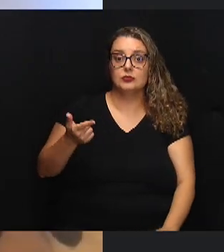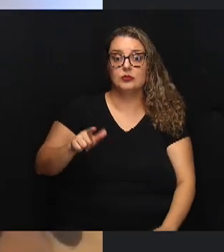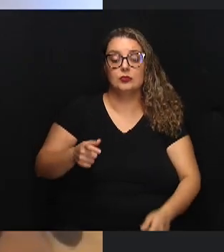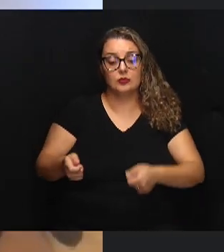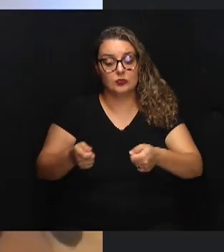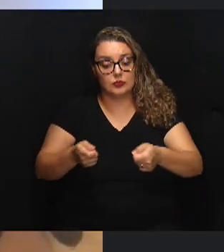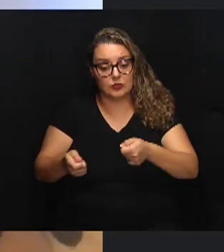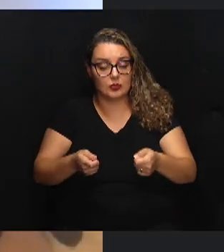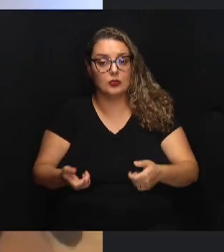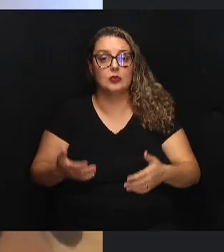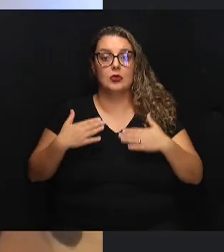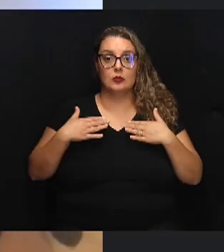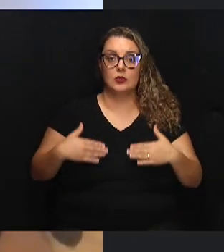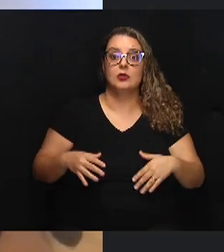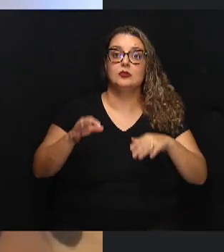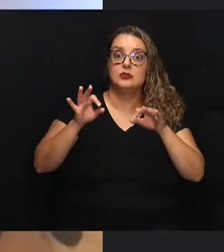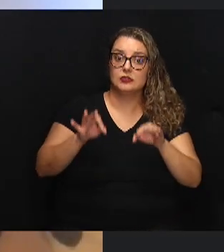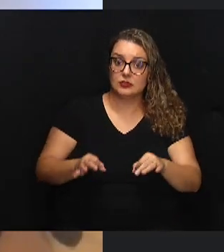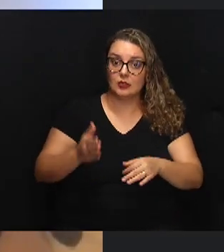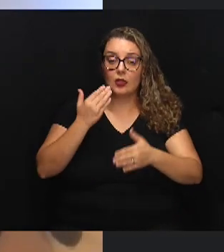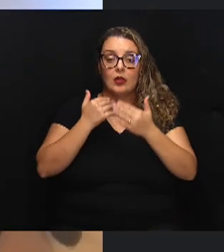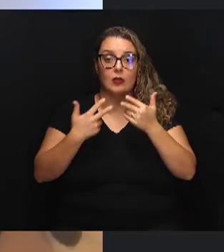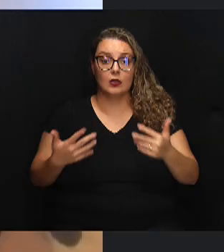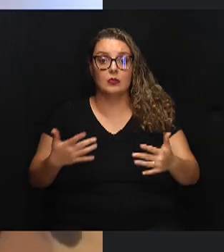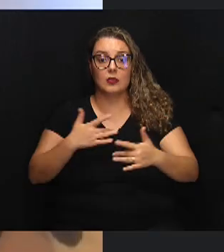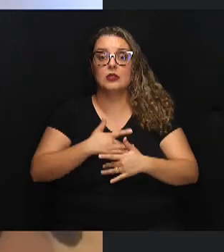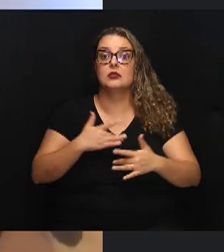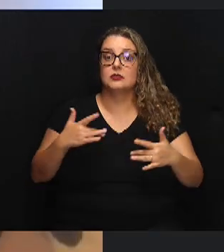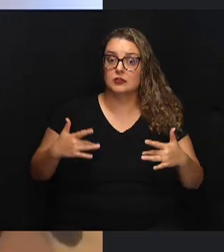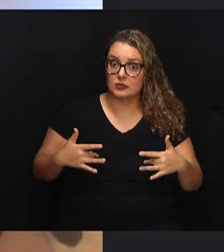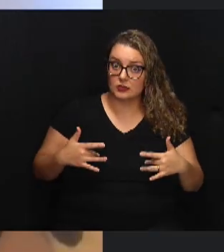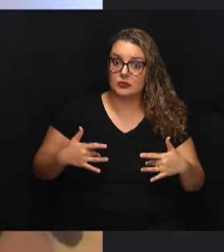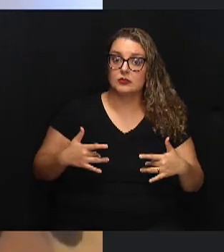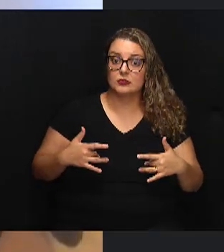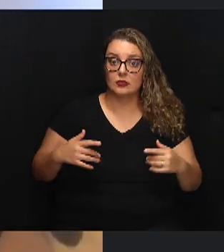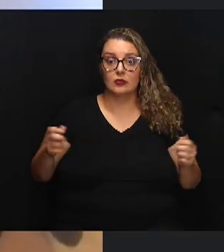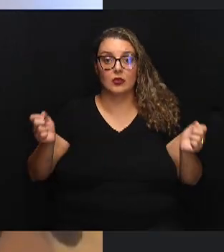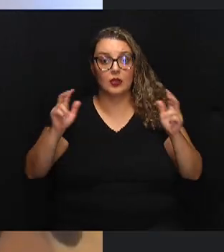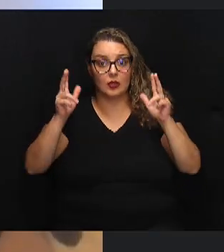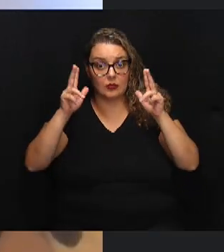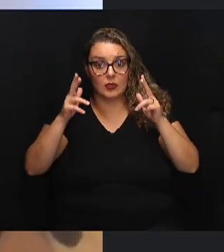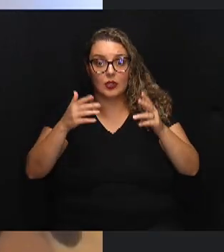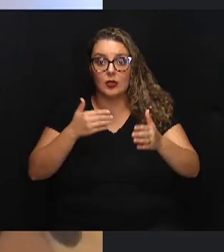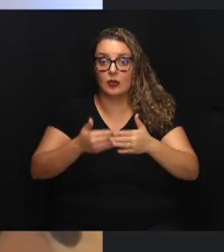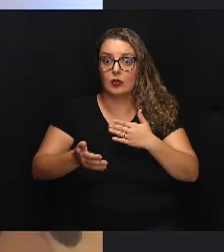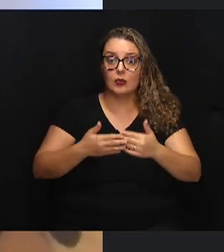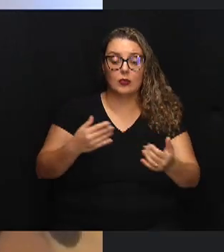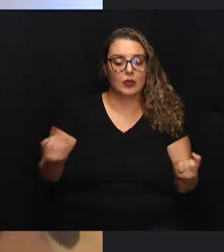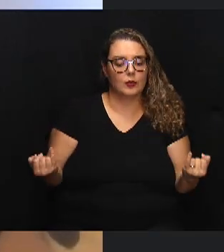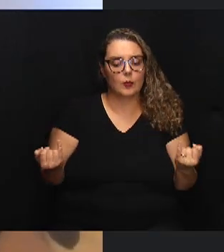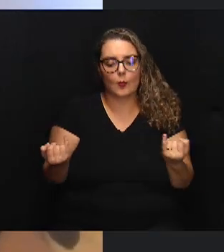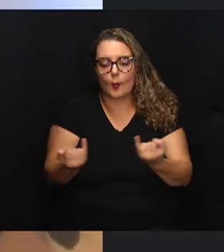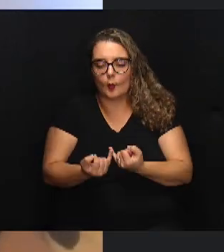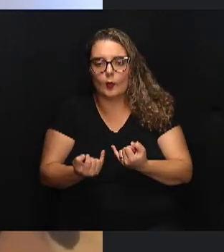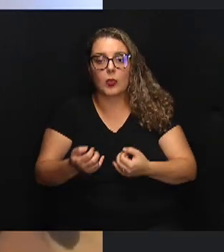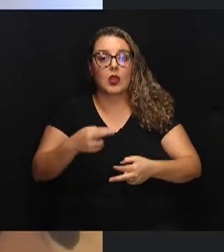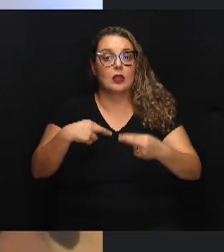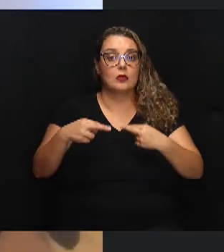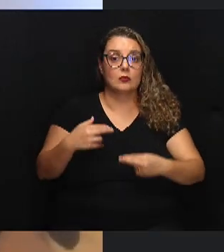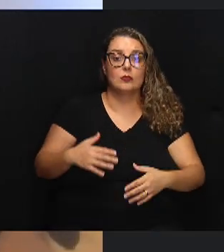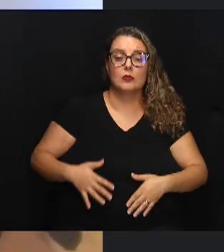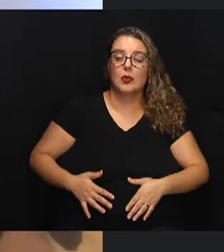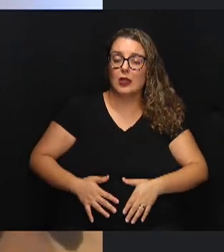peso corporal adequado, alimentação saudável, ficar atento a qualquer perda de peso, principalmente associada a uma